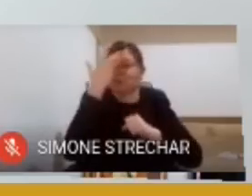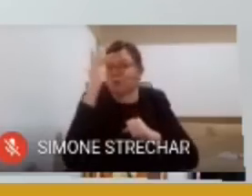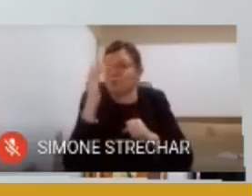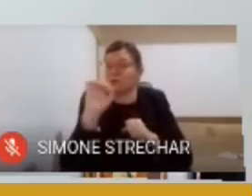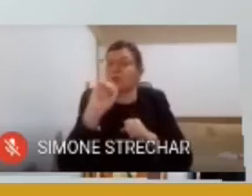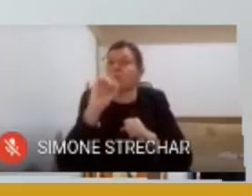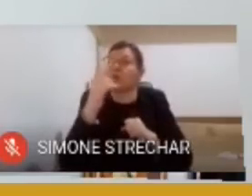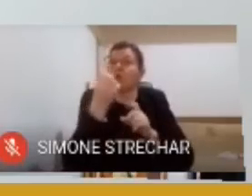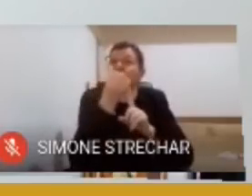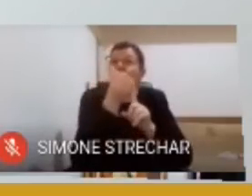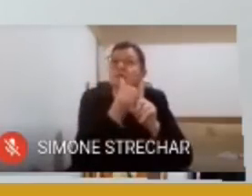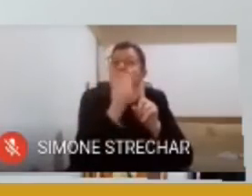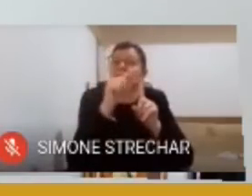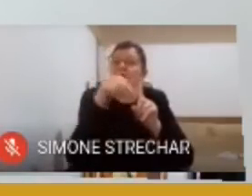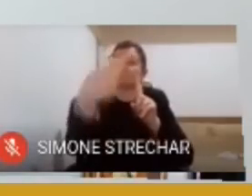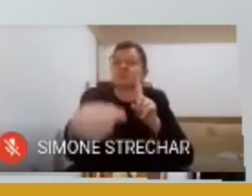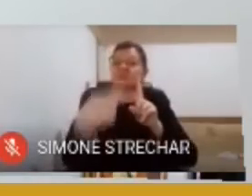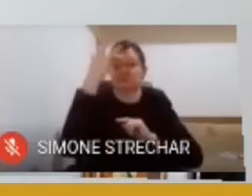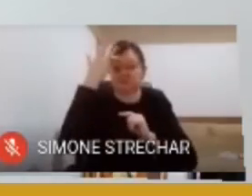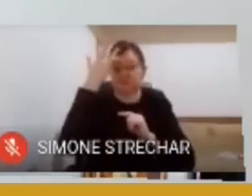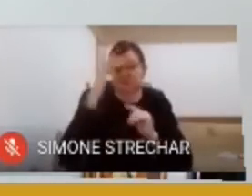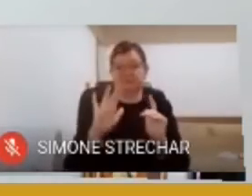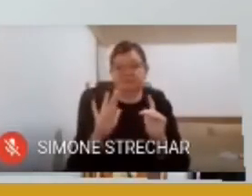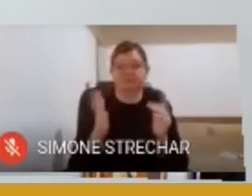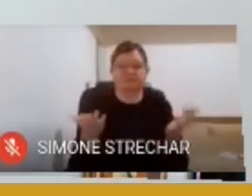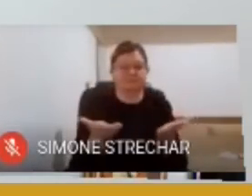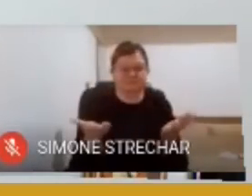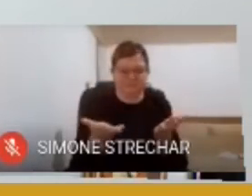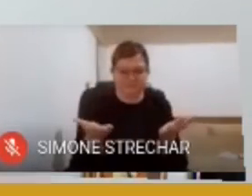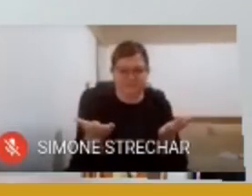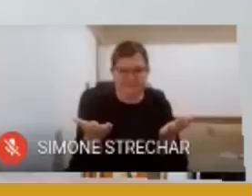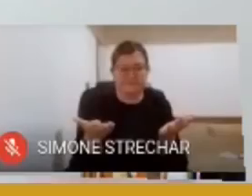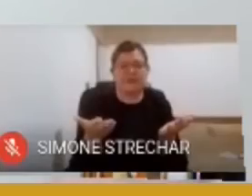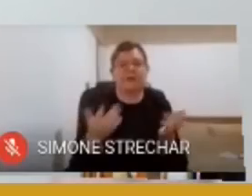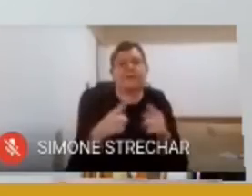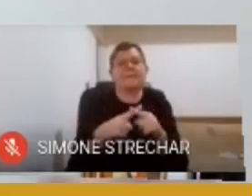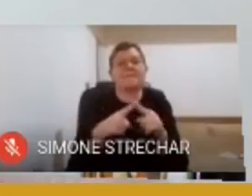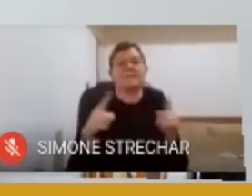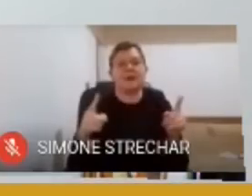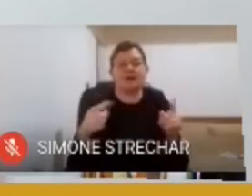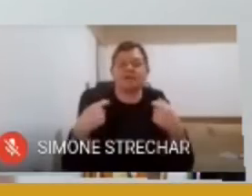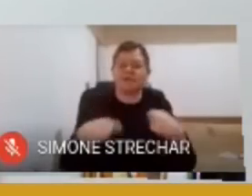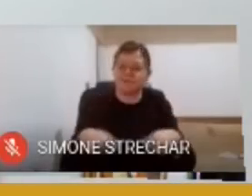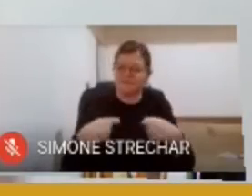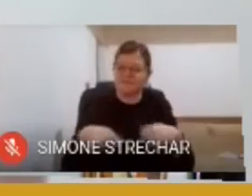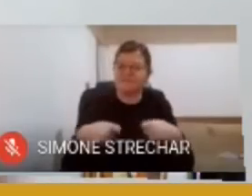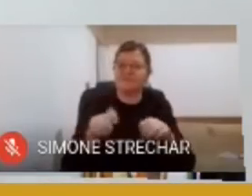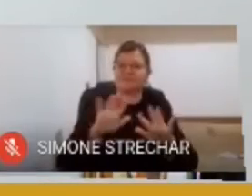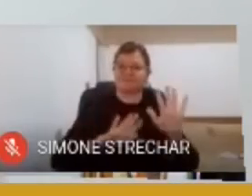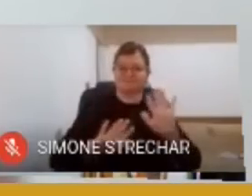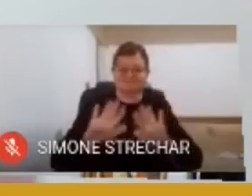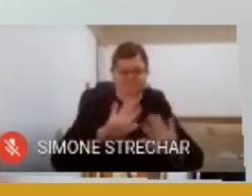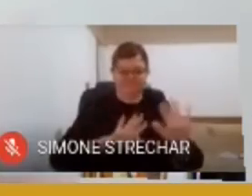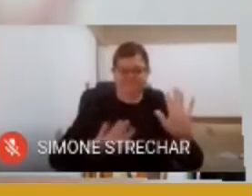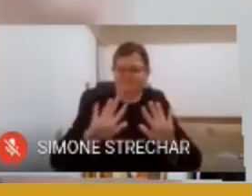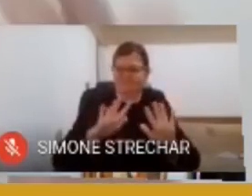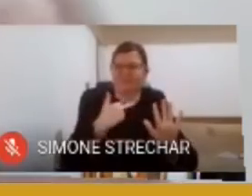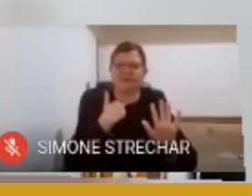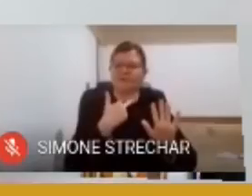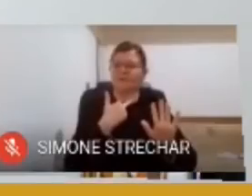do próximo ano letivo. Que seja esse ano, que seja no ano que vem, no semestre que vem, né? Nós não sabemos, temos